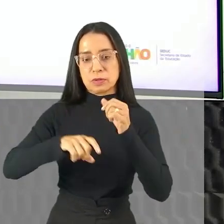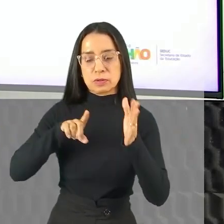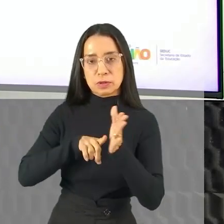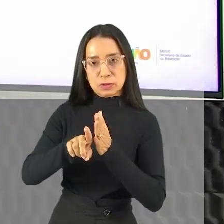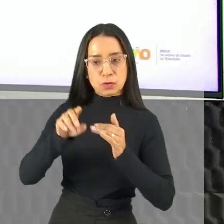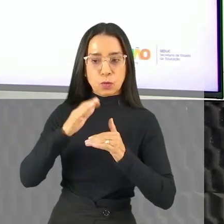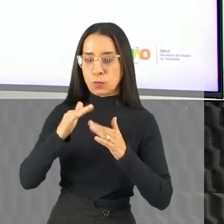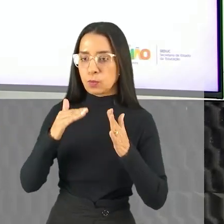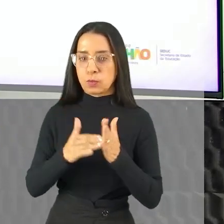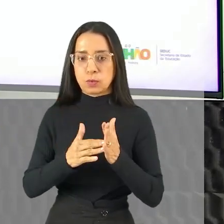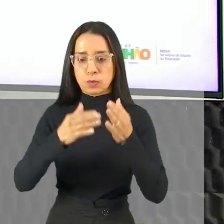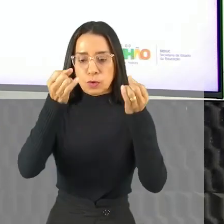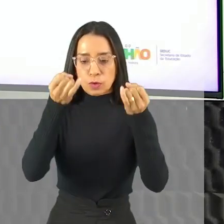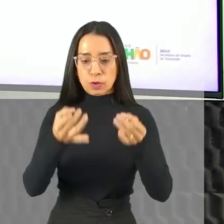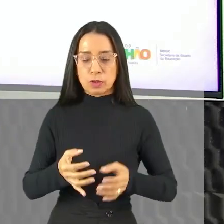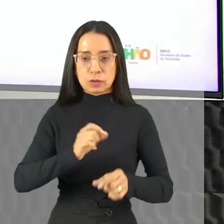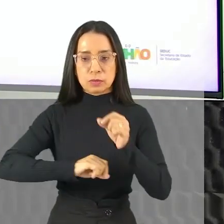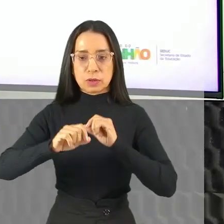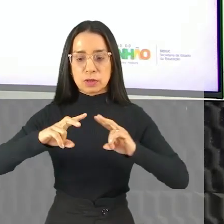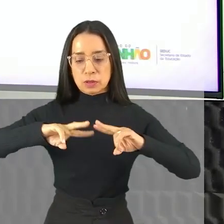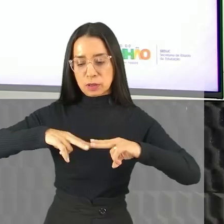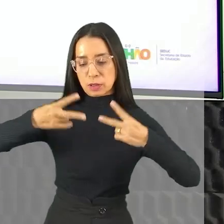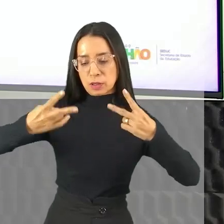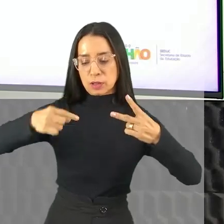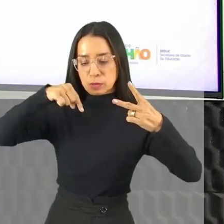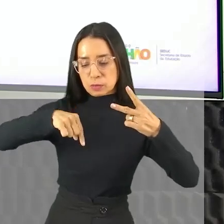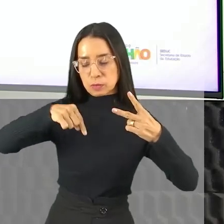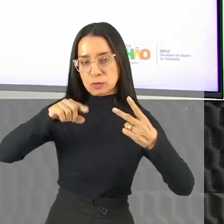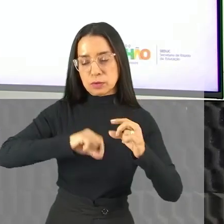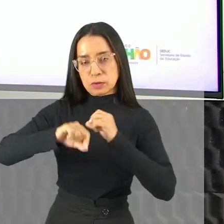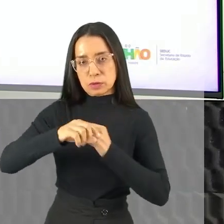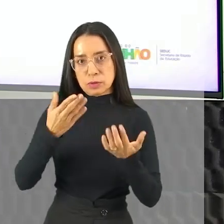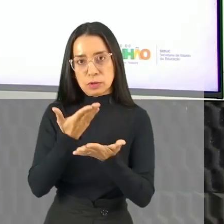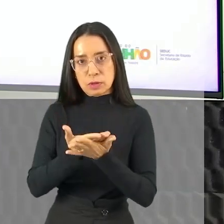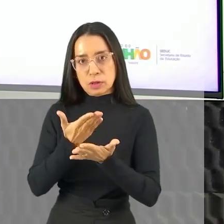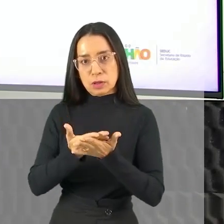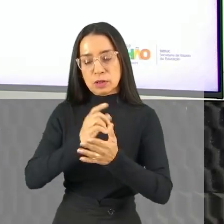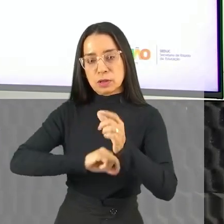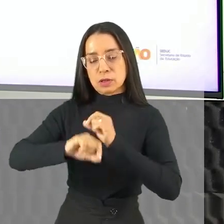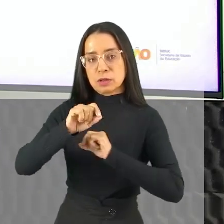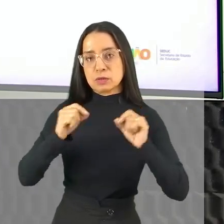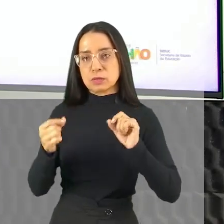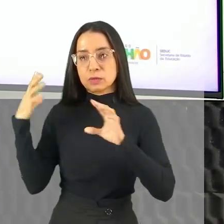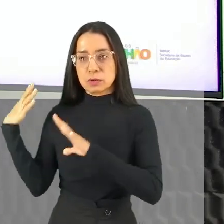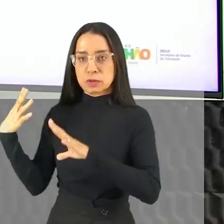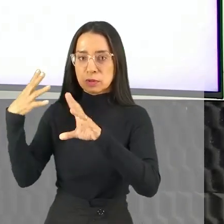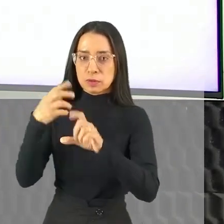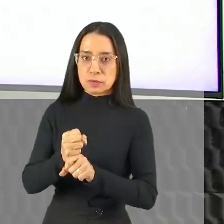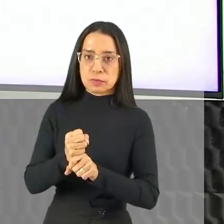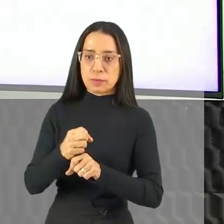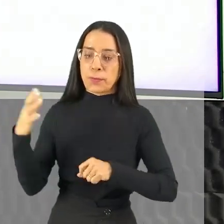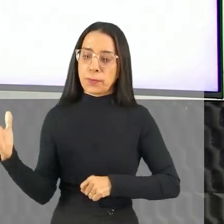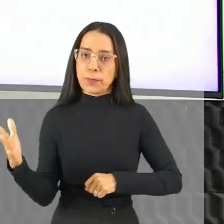questões, tudo que a gente discute tá no link aqui abaixo, tá bom? Então estudem, revisem e vamos lá.